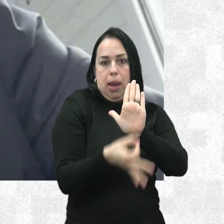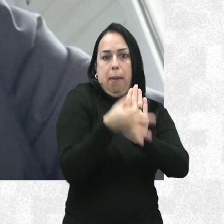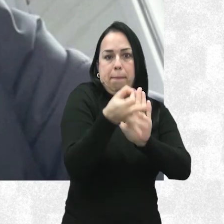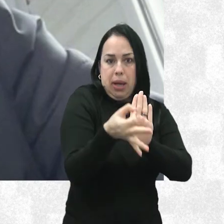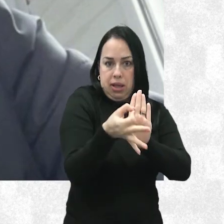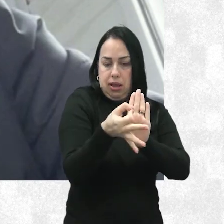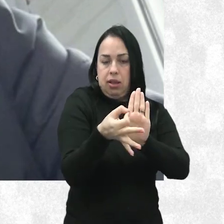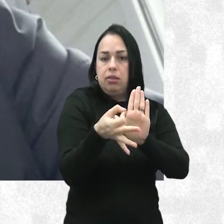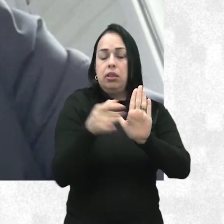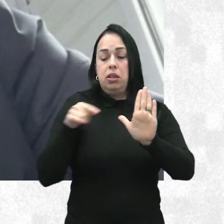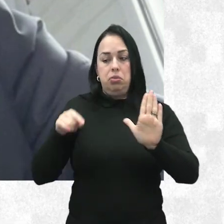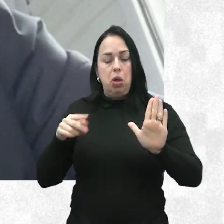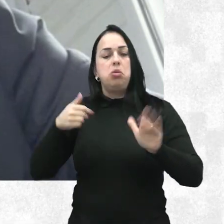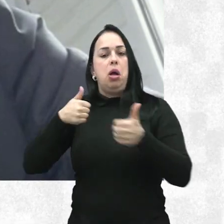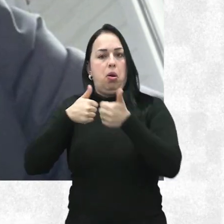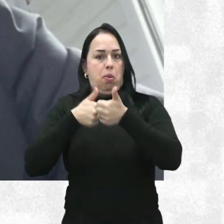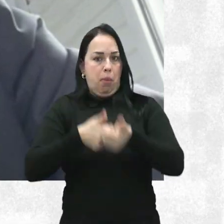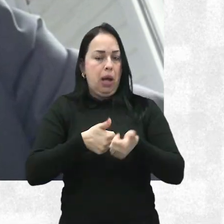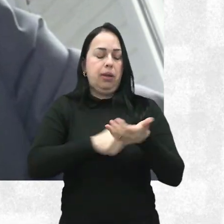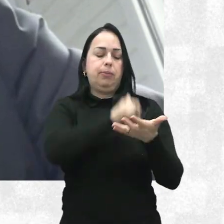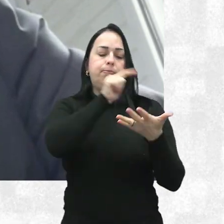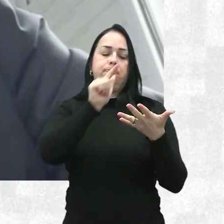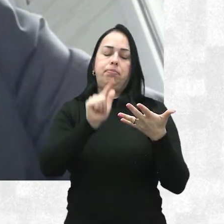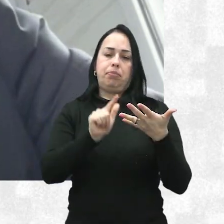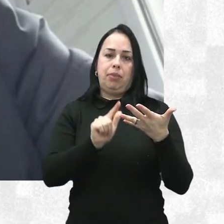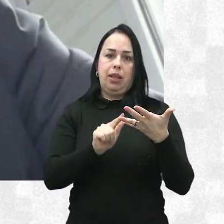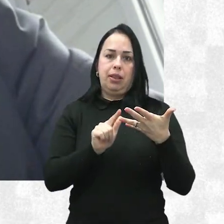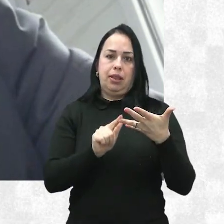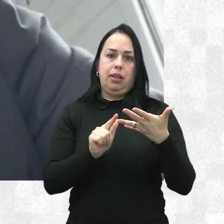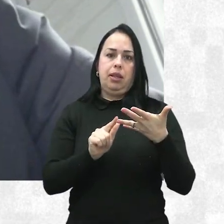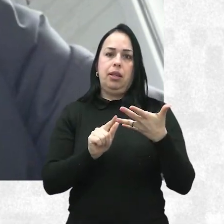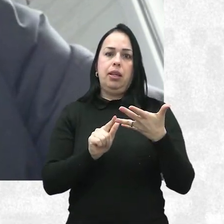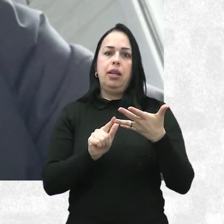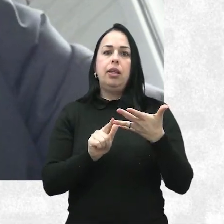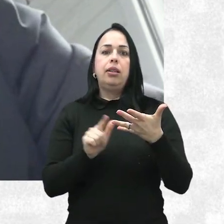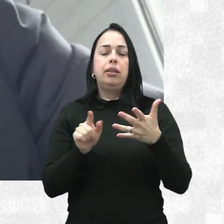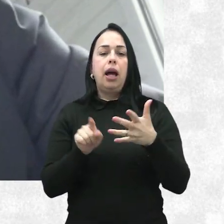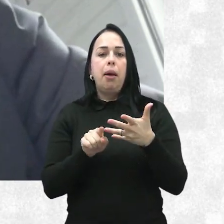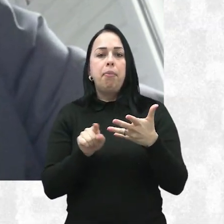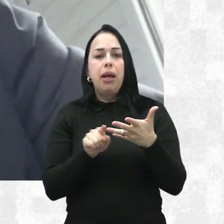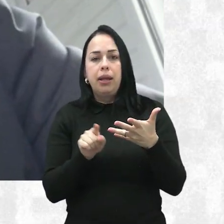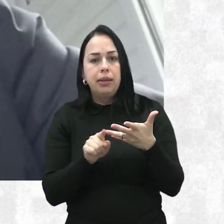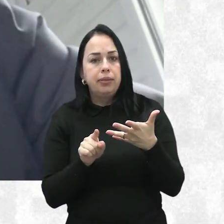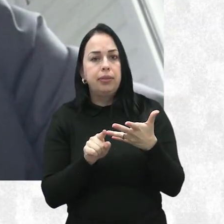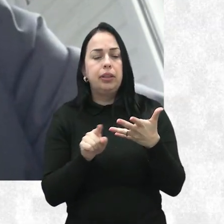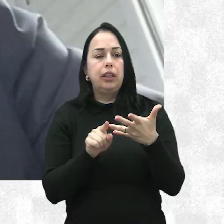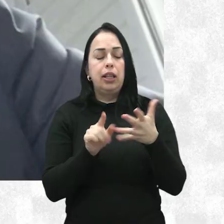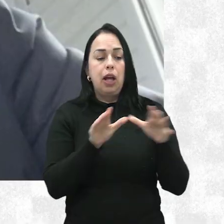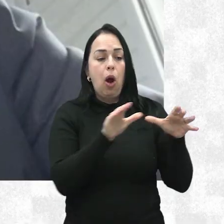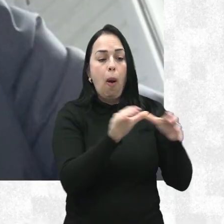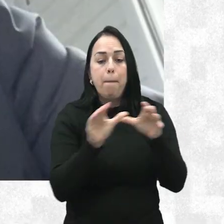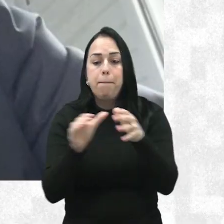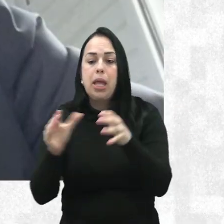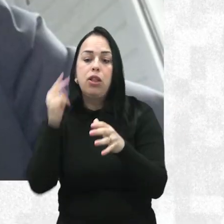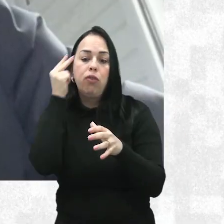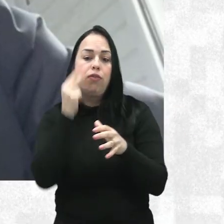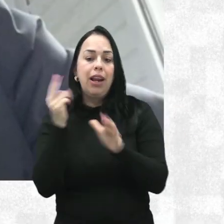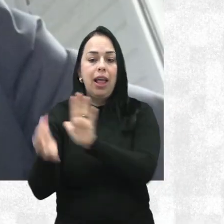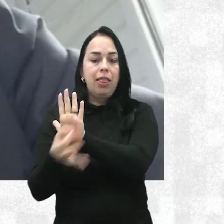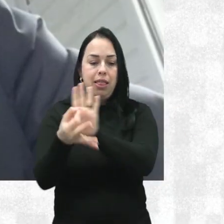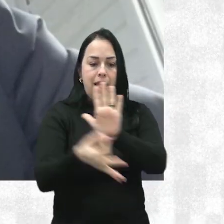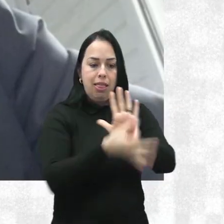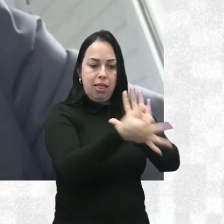nós movimentamos lá para o prazo de emendas. Depois acompanhamos as manifestações das